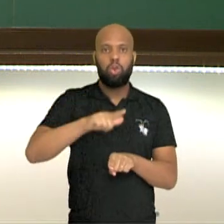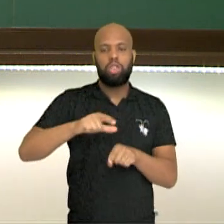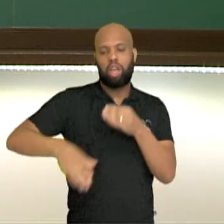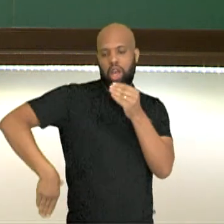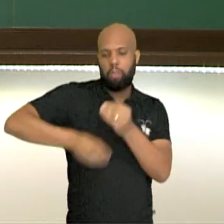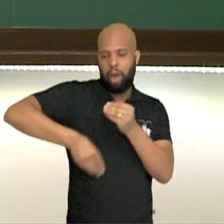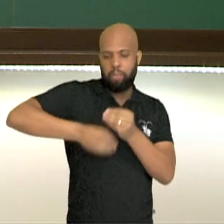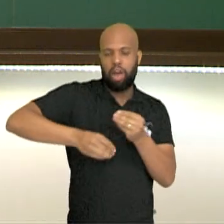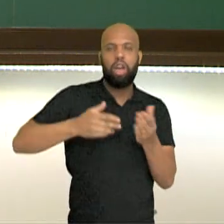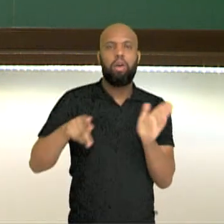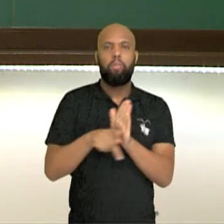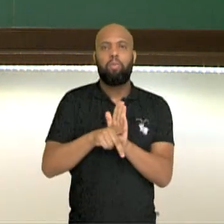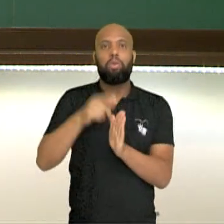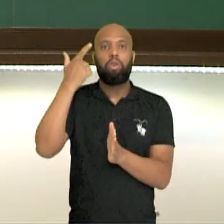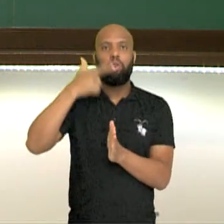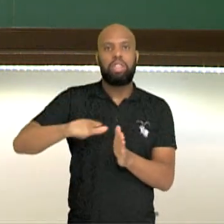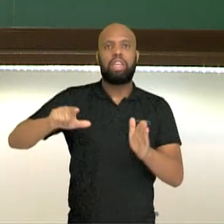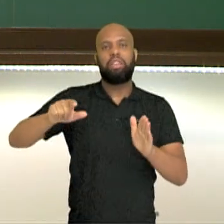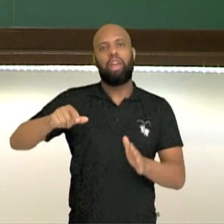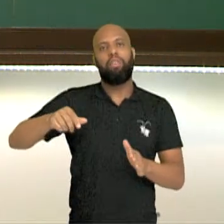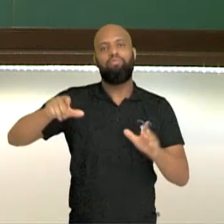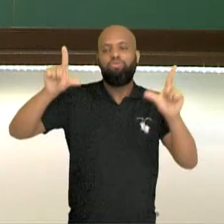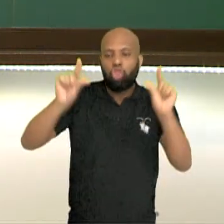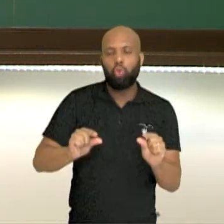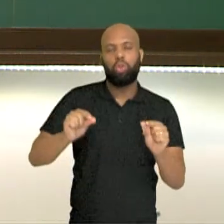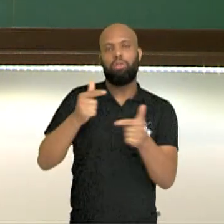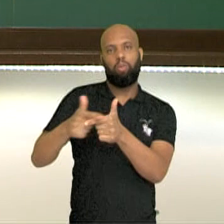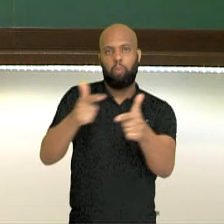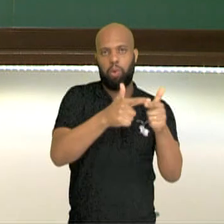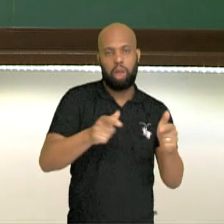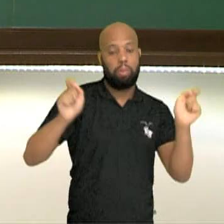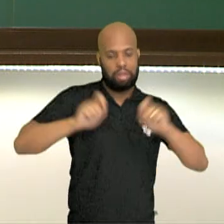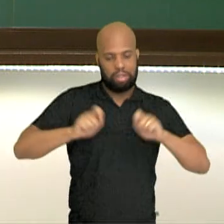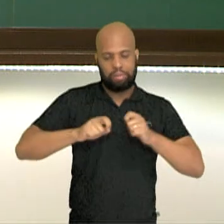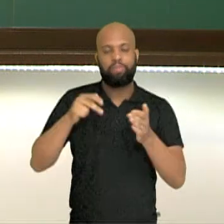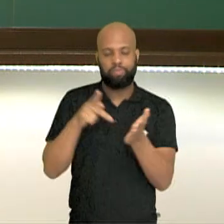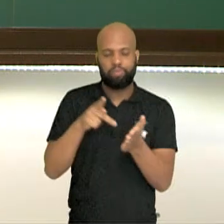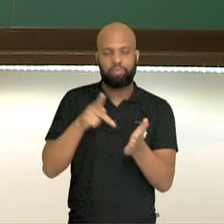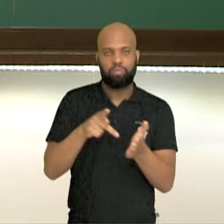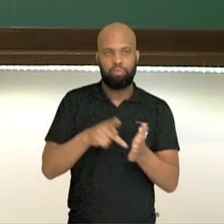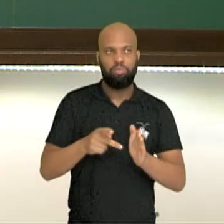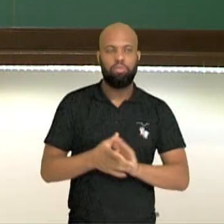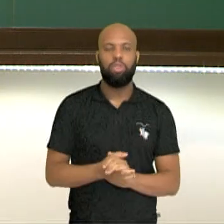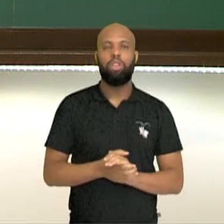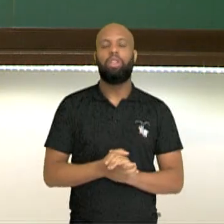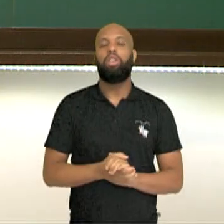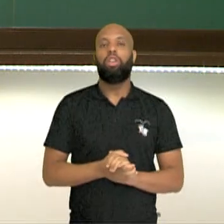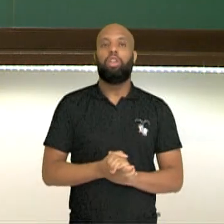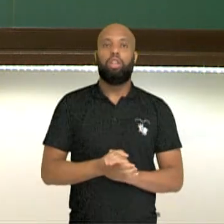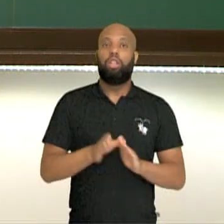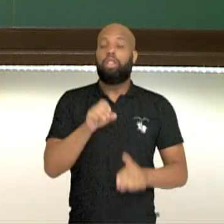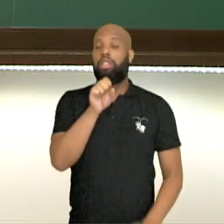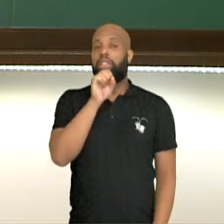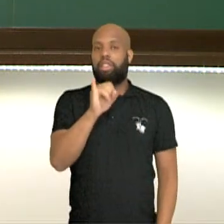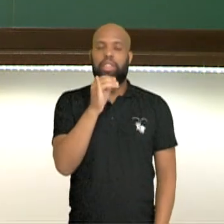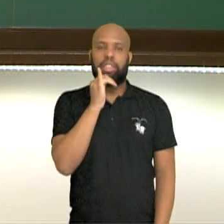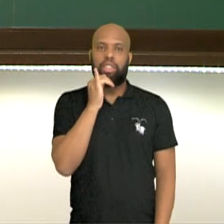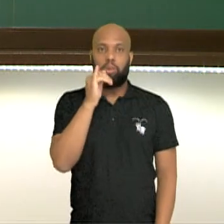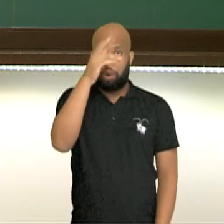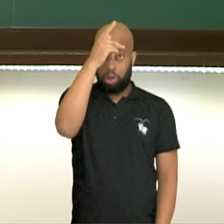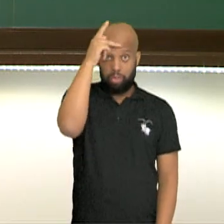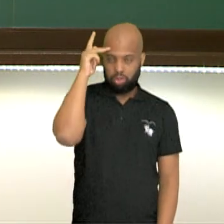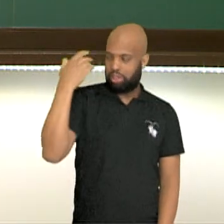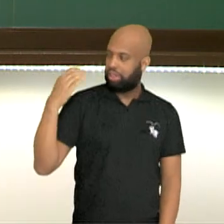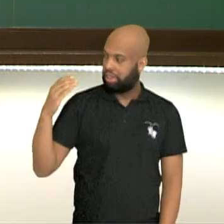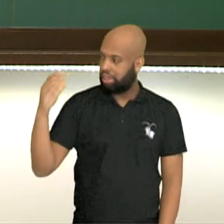resolução daquele problema, de minimização daquele problema, pudesse ter atingido da melhor maneira possível, né? Se o cientista